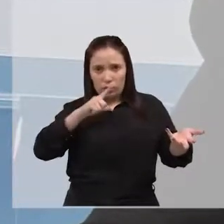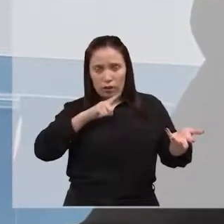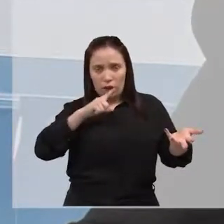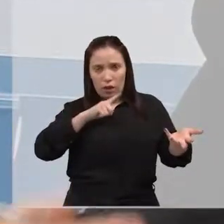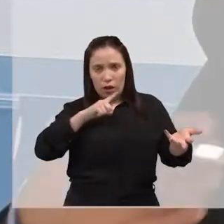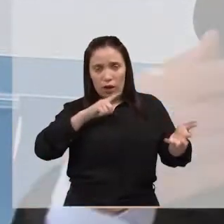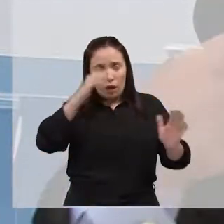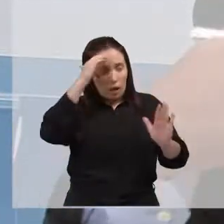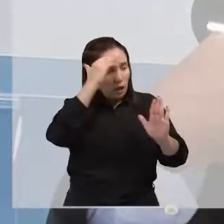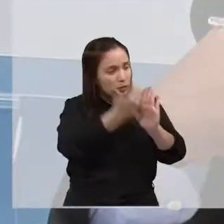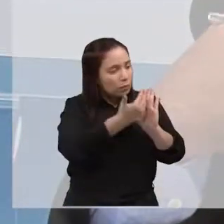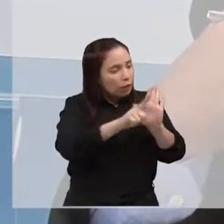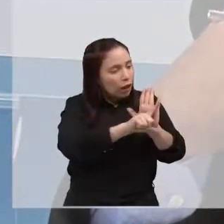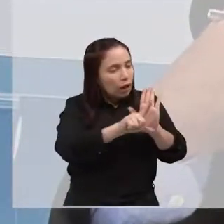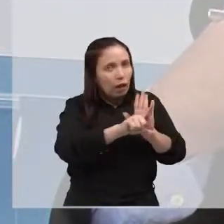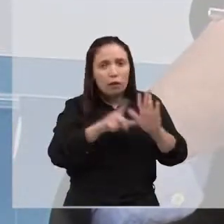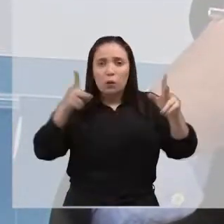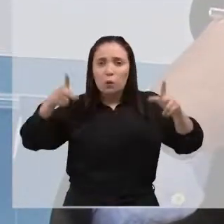indefinidamente,